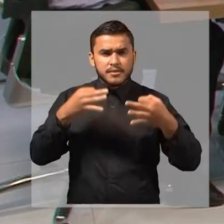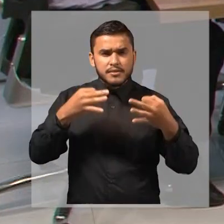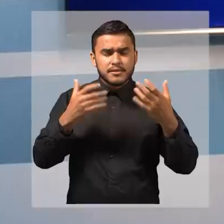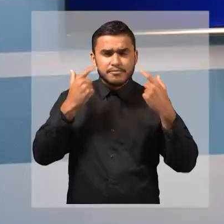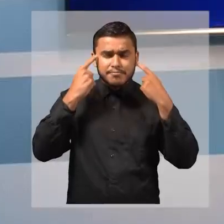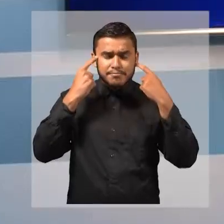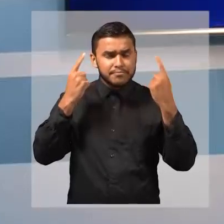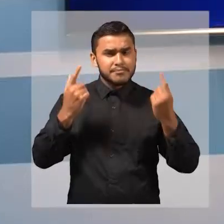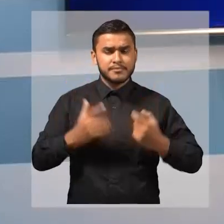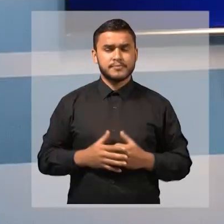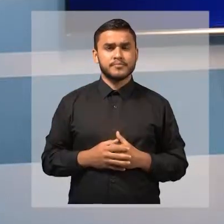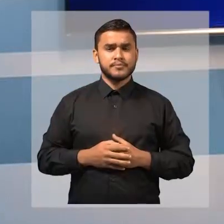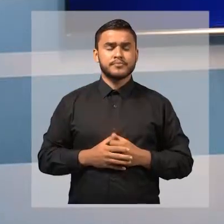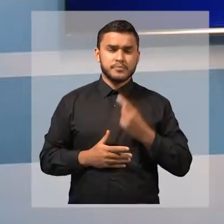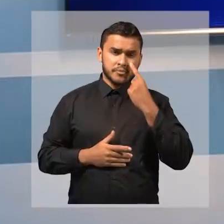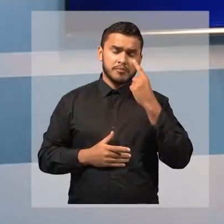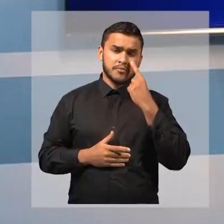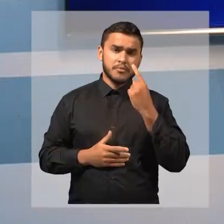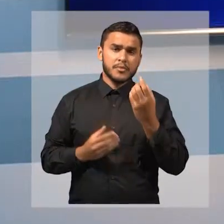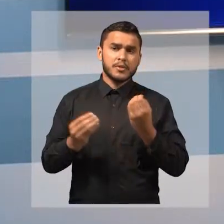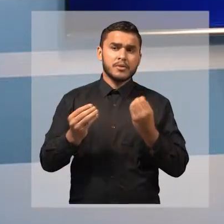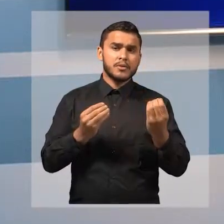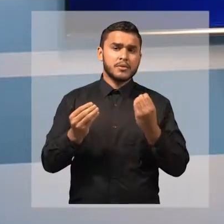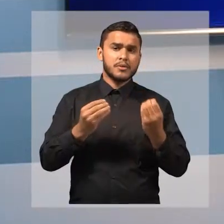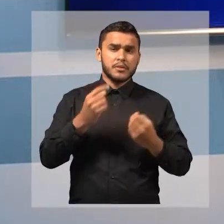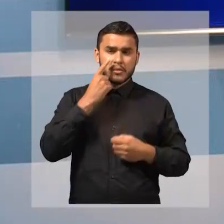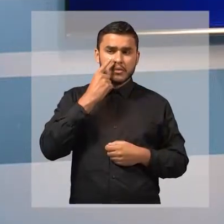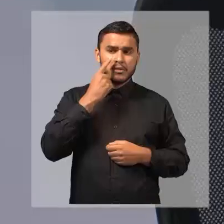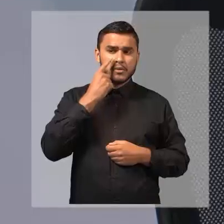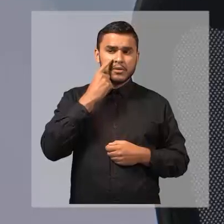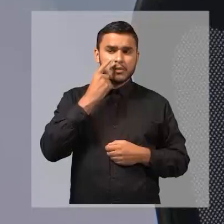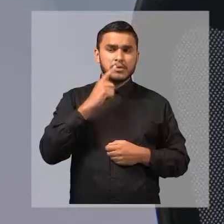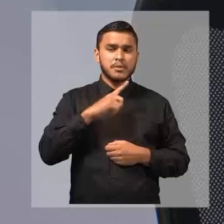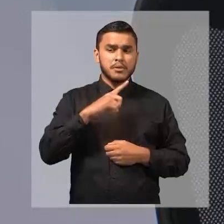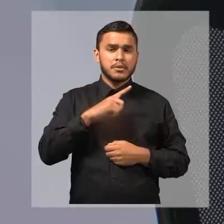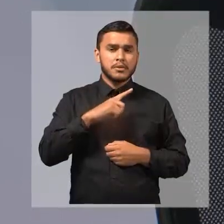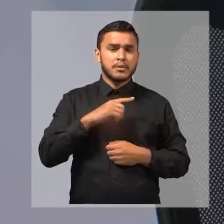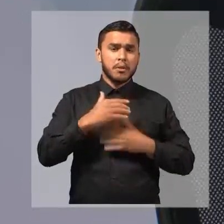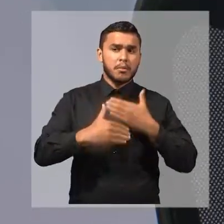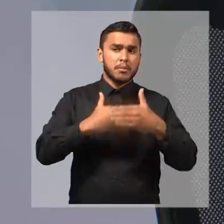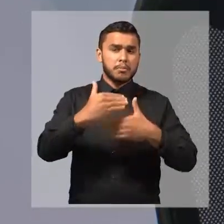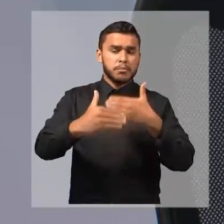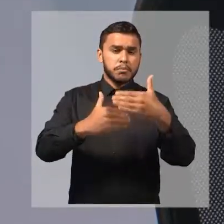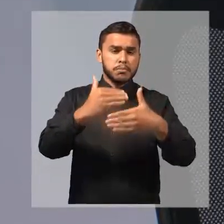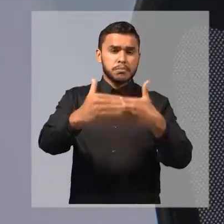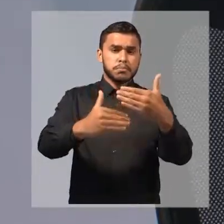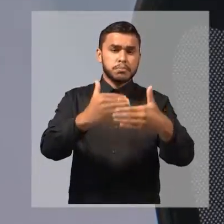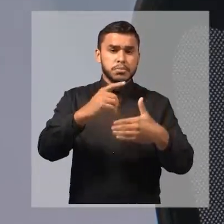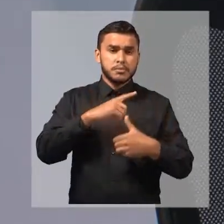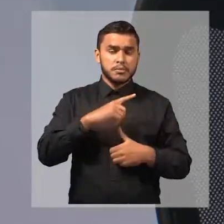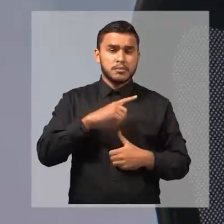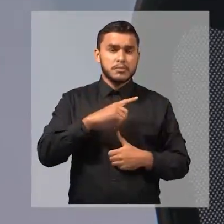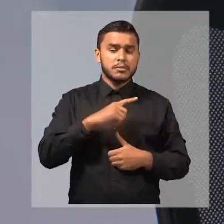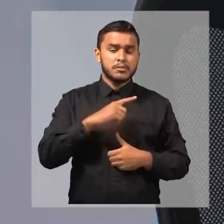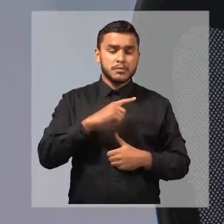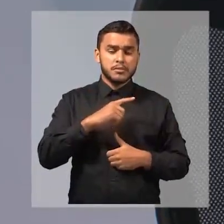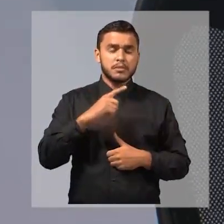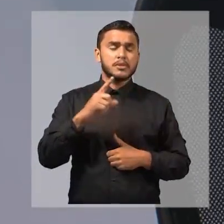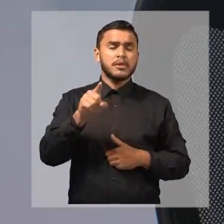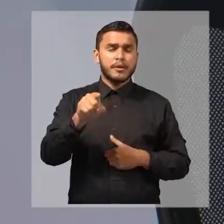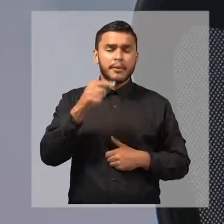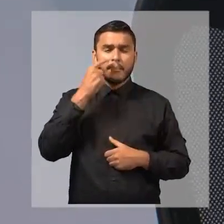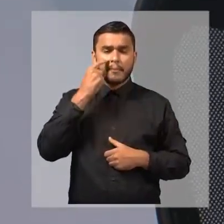aqui, fazendo referência a juízes, e a gente pensa o desenvolvimento profissional desses juízes, quer dizer, a